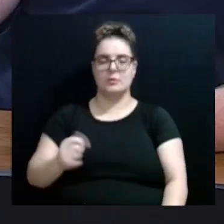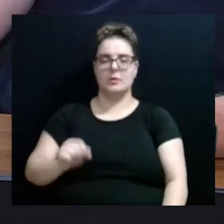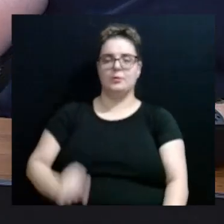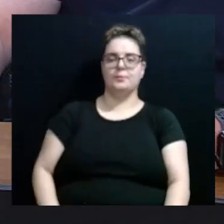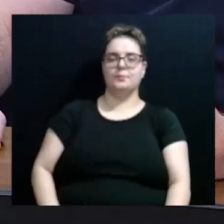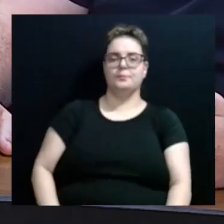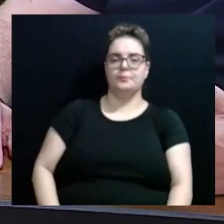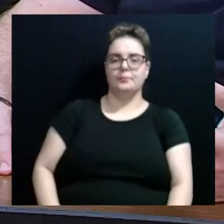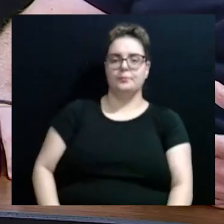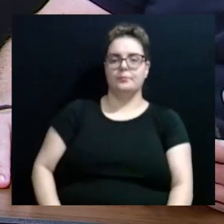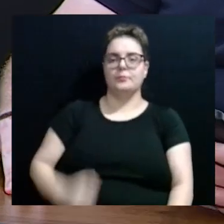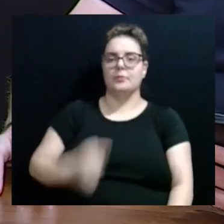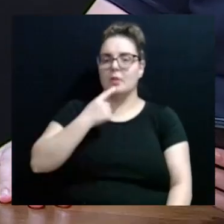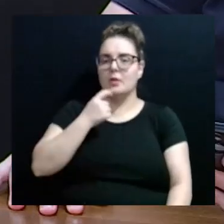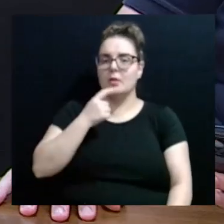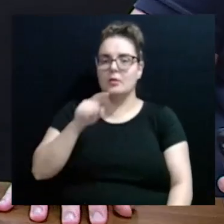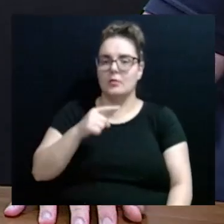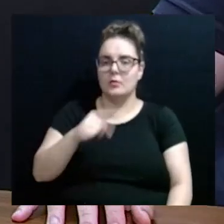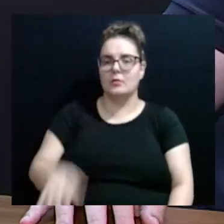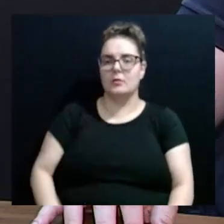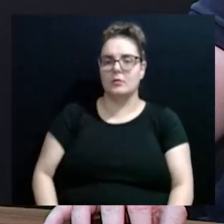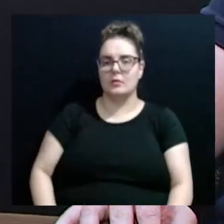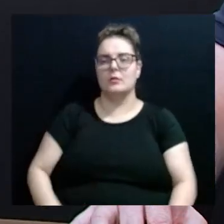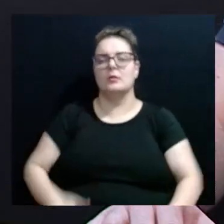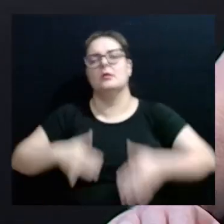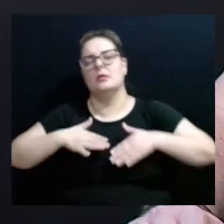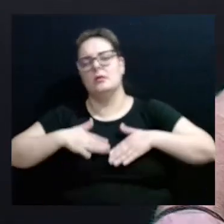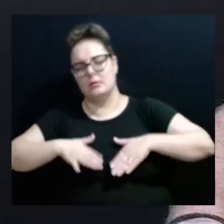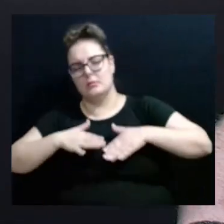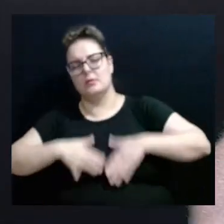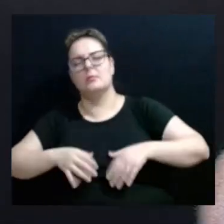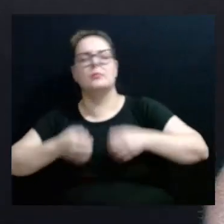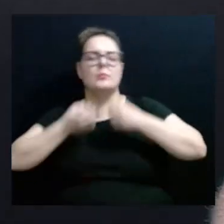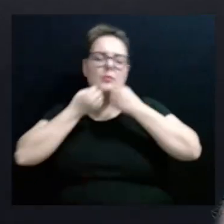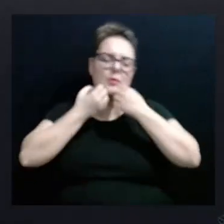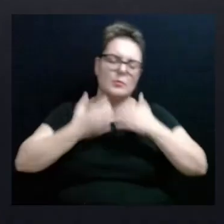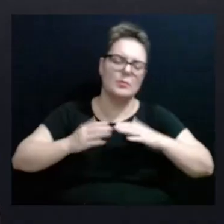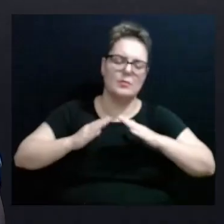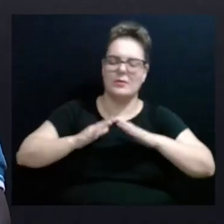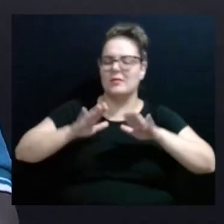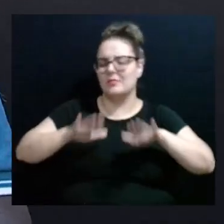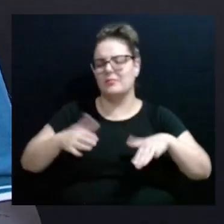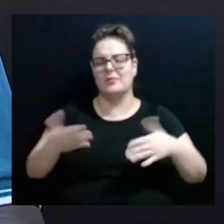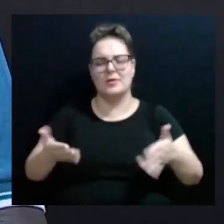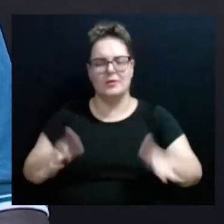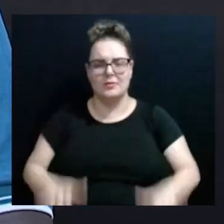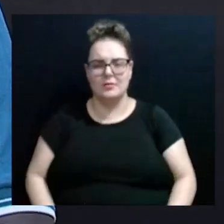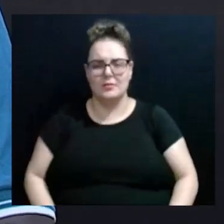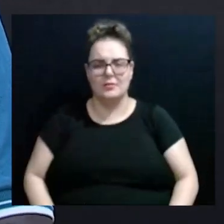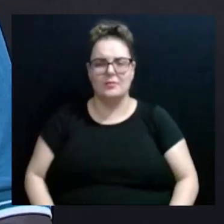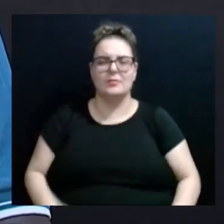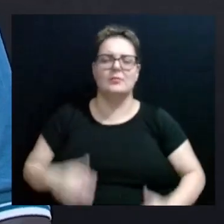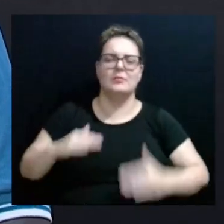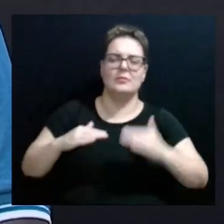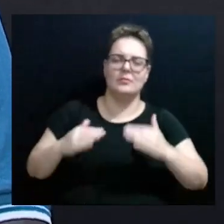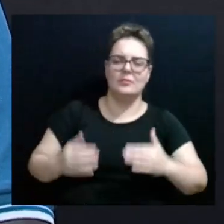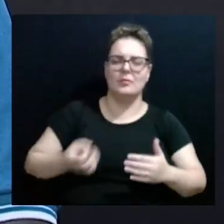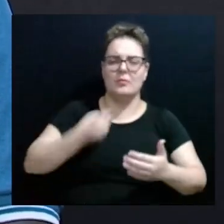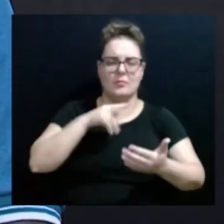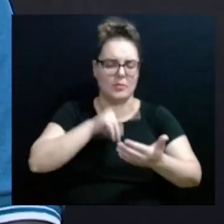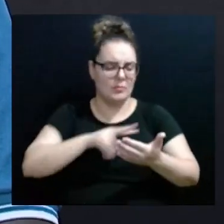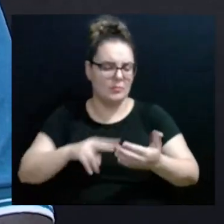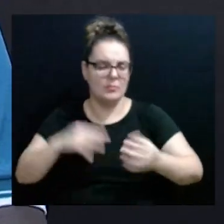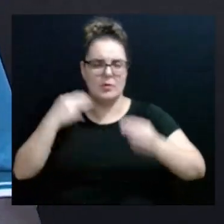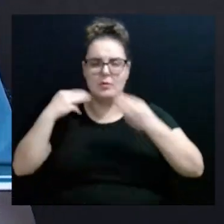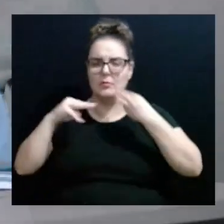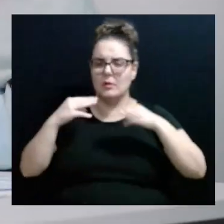né? Se vocês pegarem o hábito, né, de um feriado, tirar para descansar, porque descansar também, ficar em casa, sabe? Aquele equilíbrio, ler